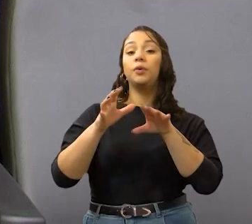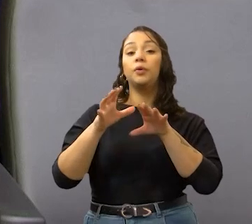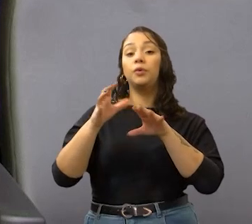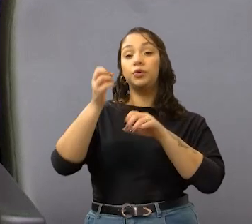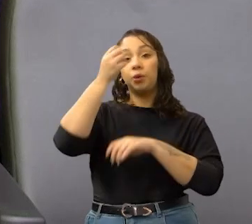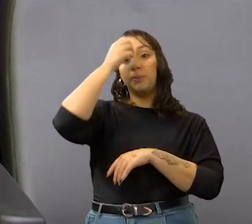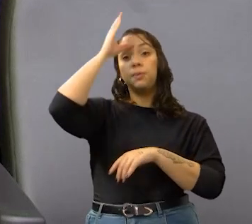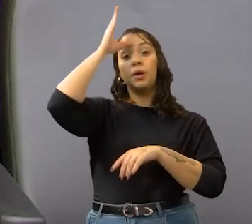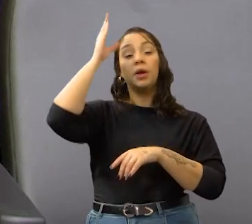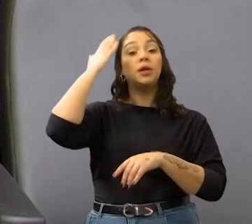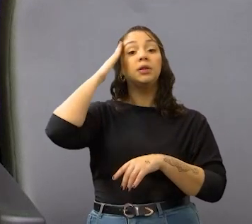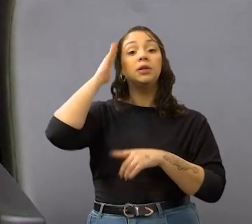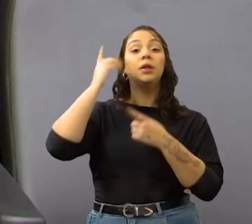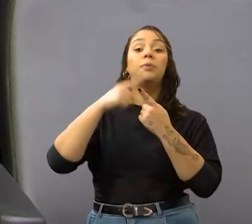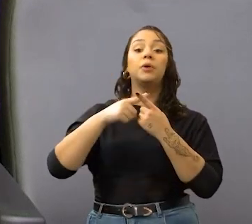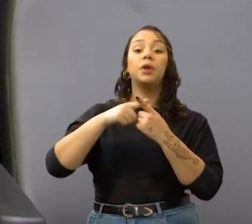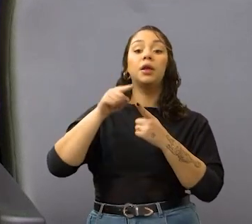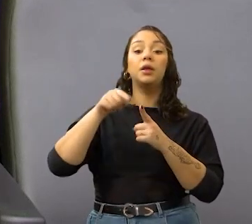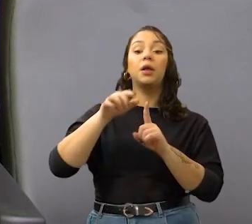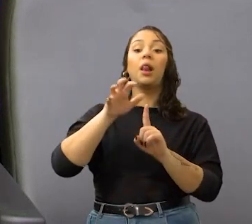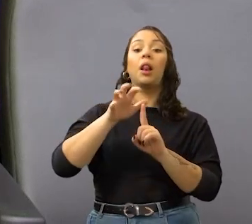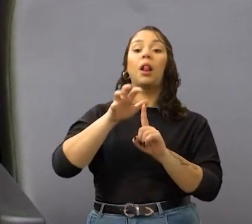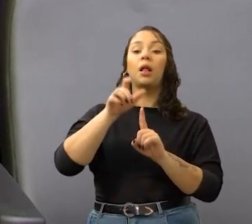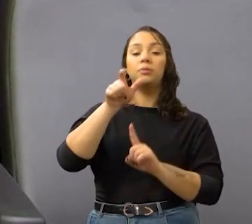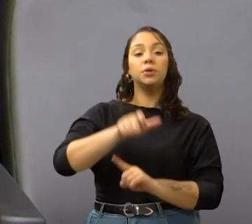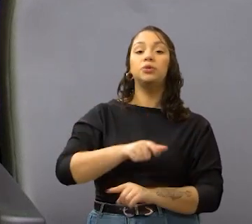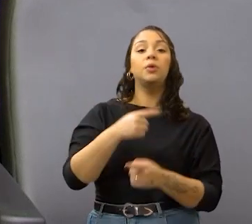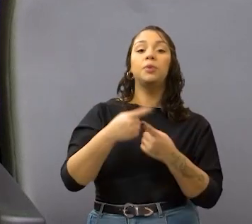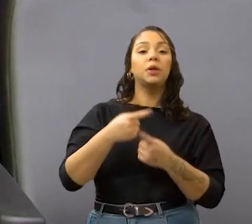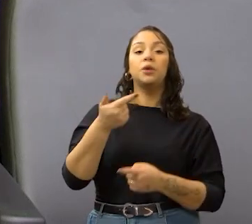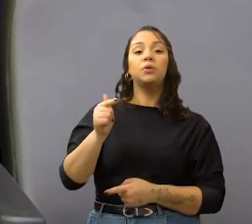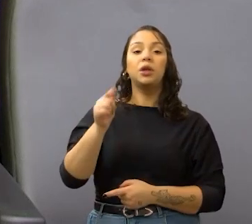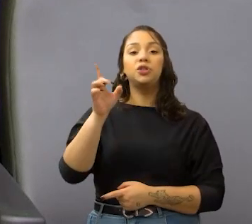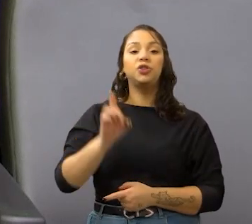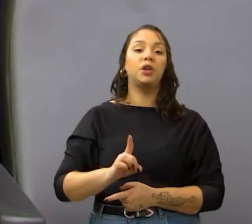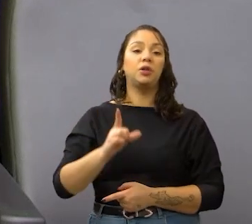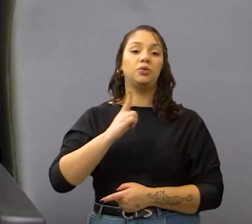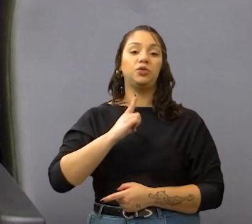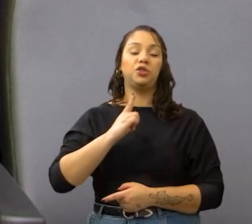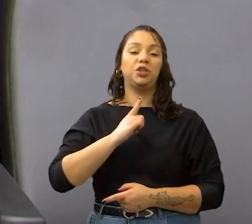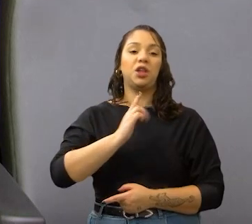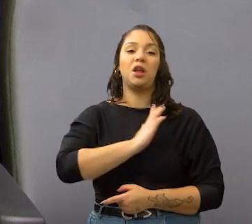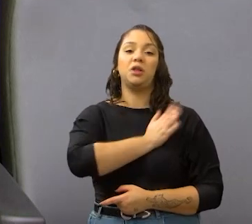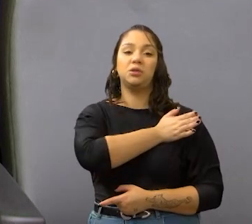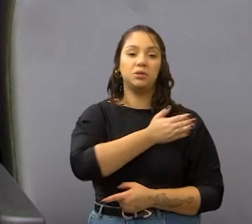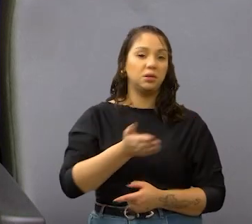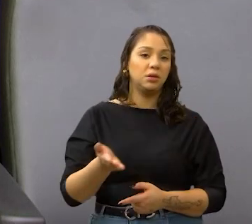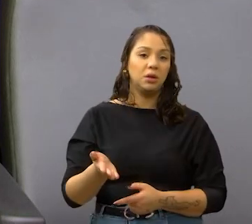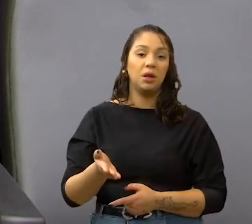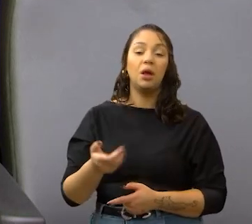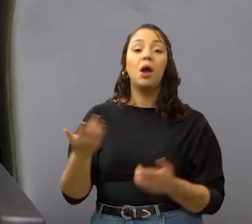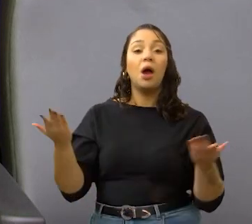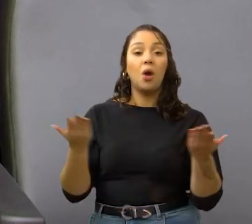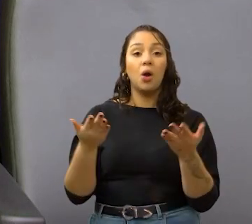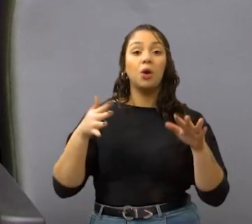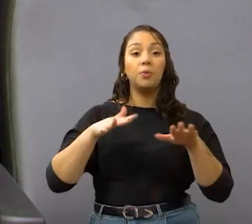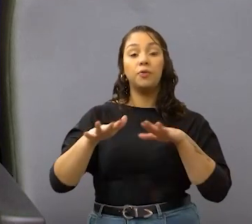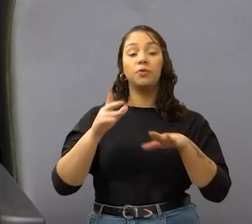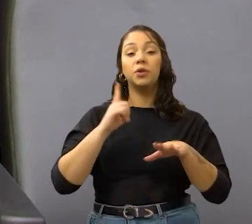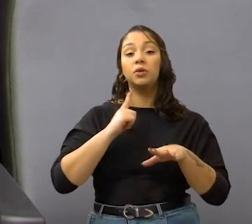formação, entender por que aquilo atinge uma pessoa e por que ela não tem direito de fazer isso. Hoje o que a gente tem visto é um